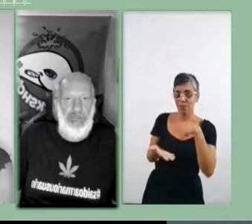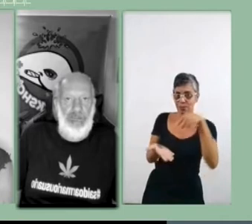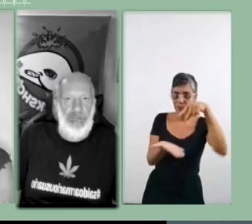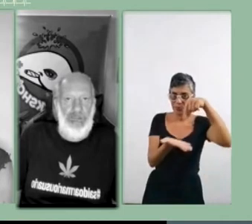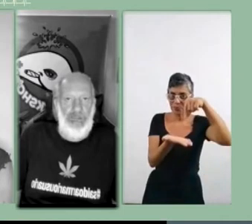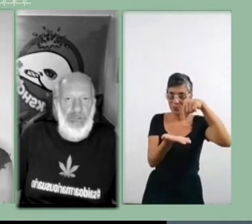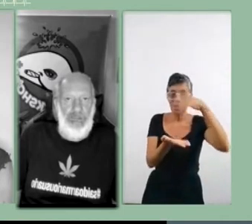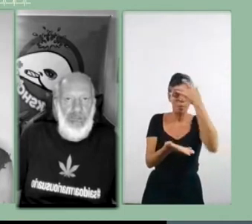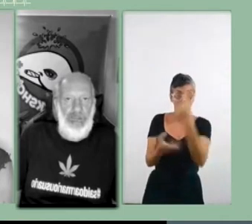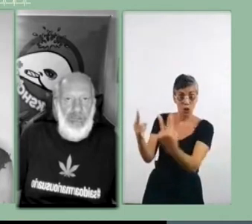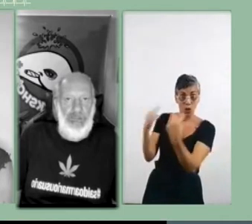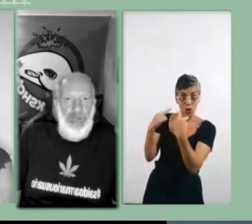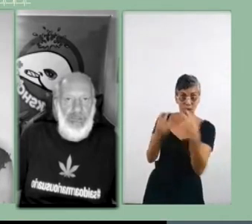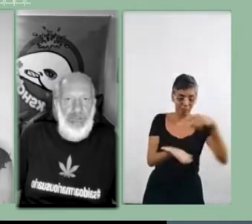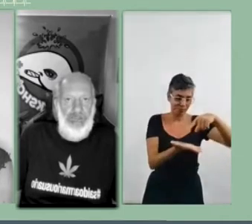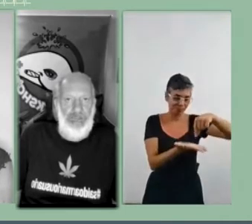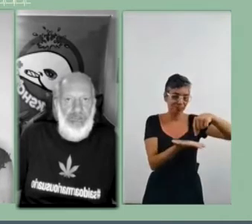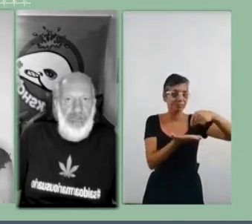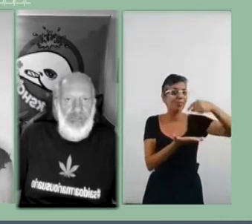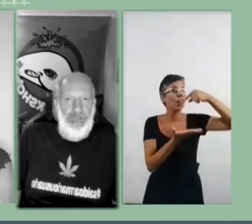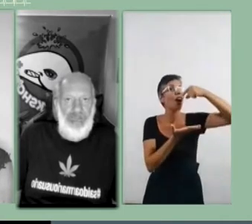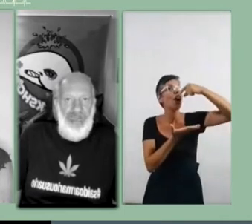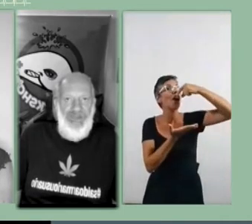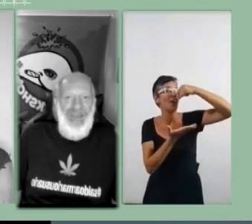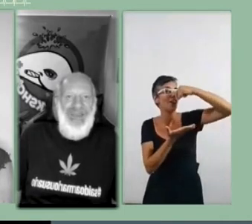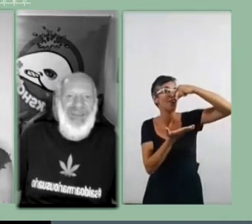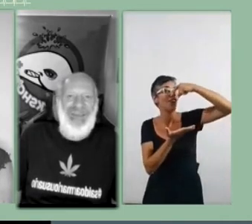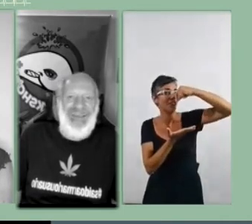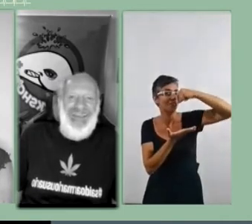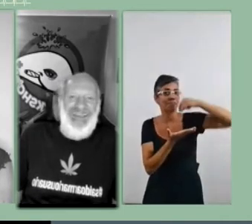e faço a ingestão sublingual dela.